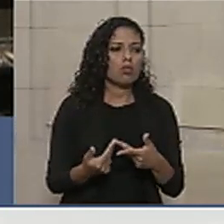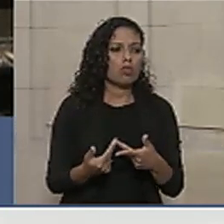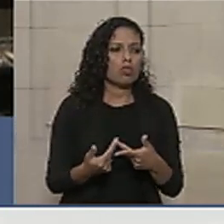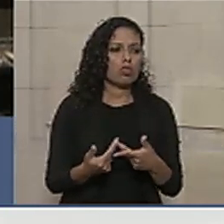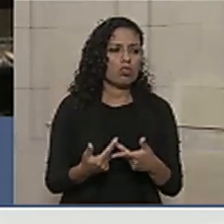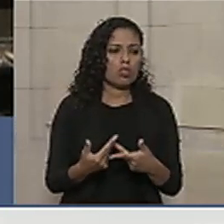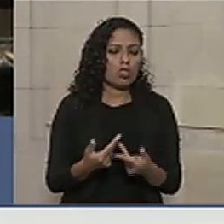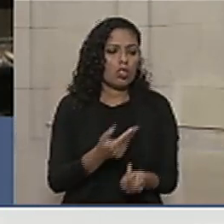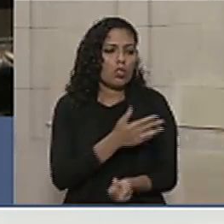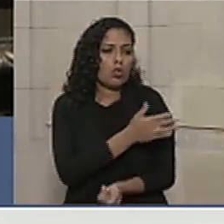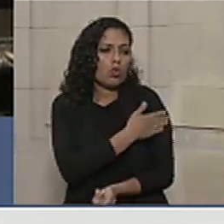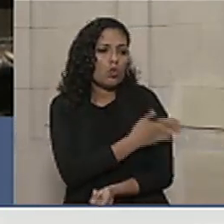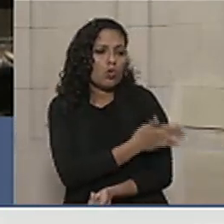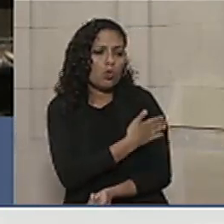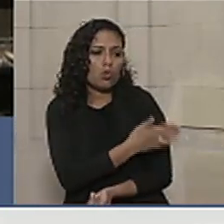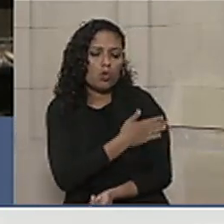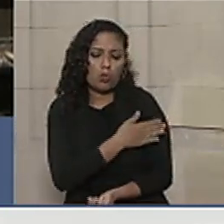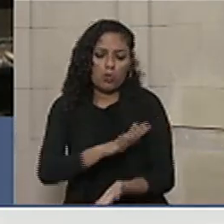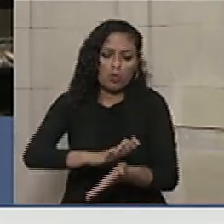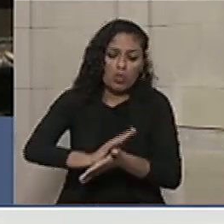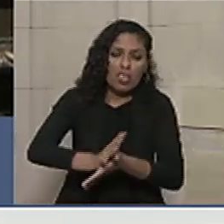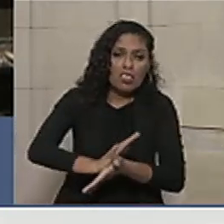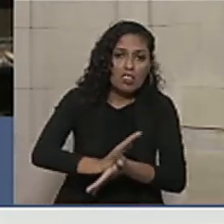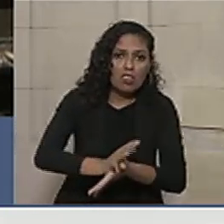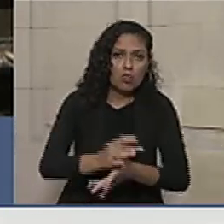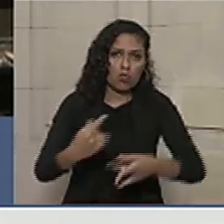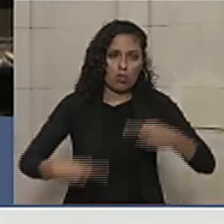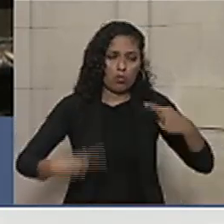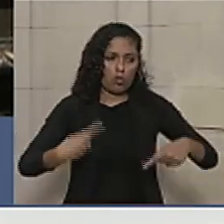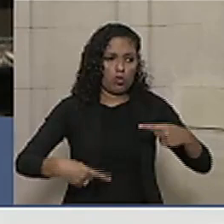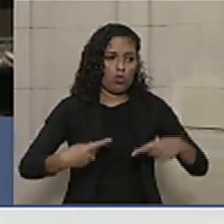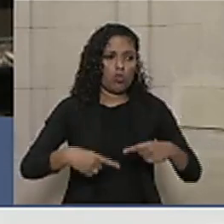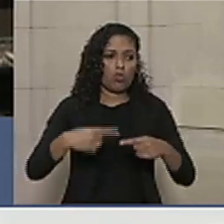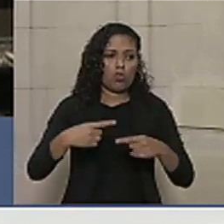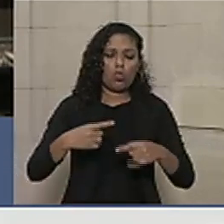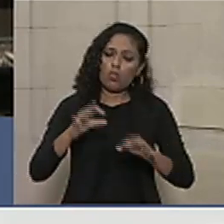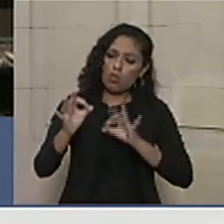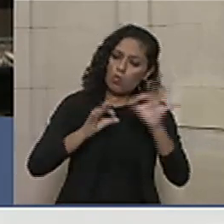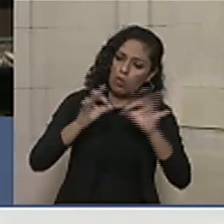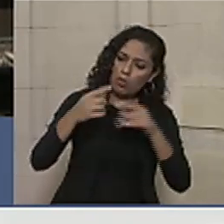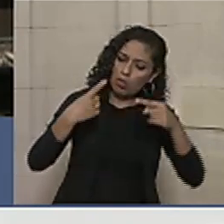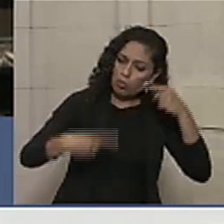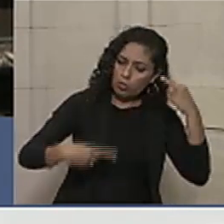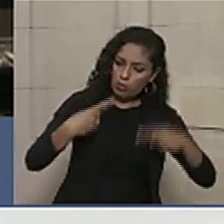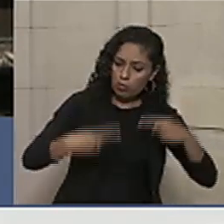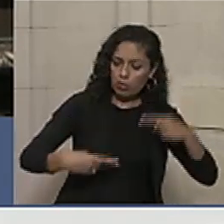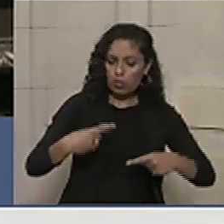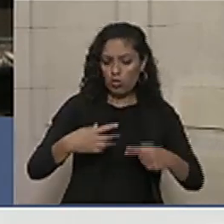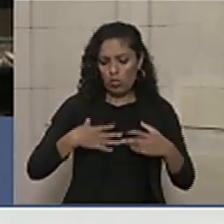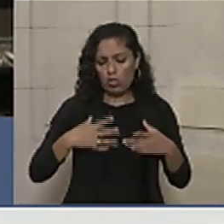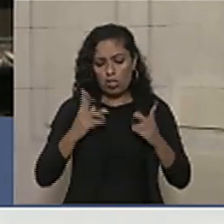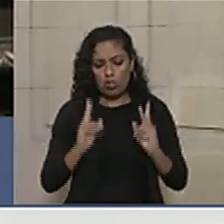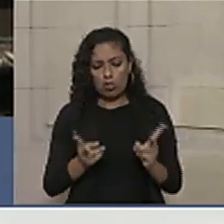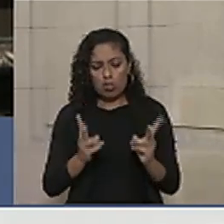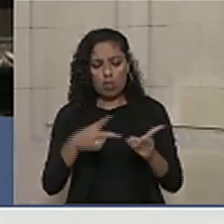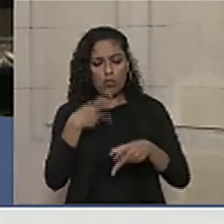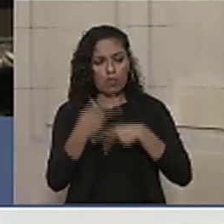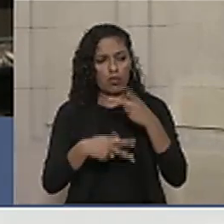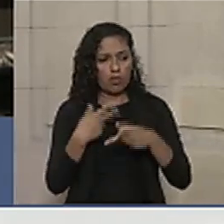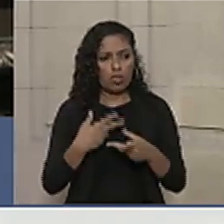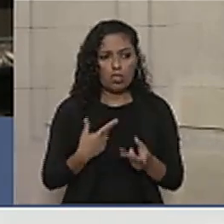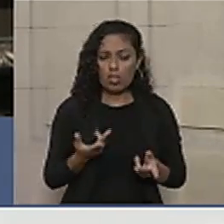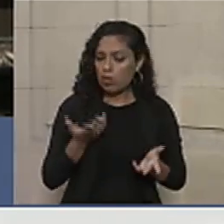das marcas do racismo institucional, que produz políticas públicas, como eu sempre digo, e não